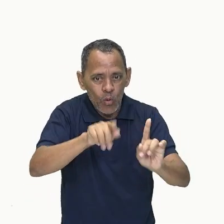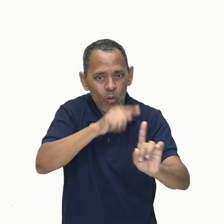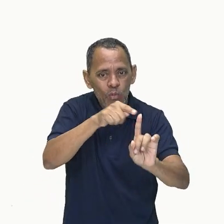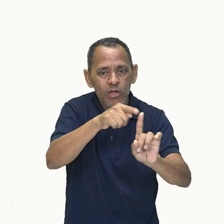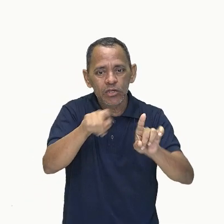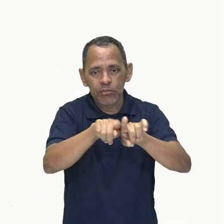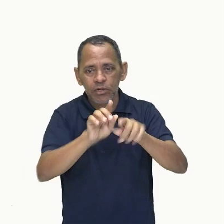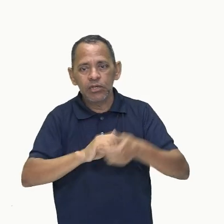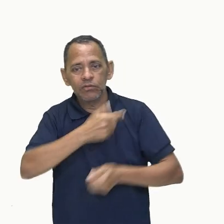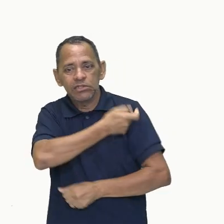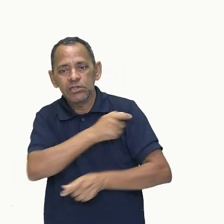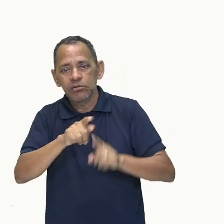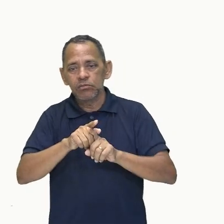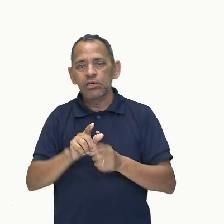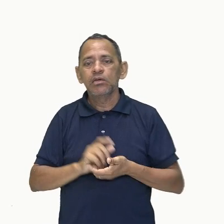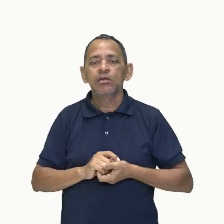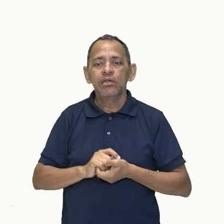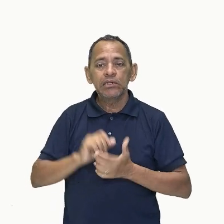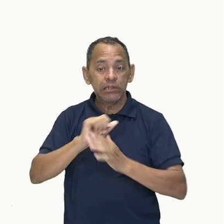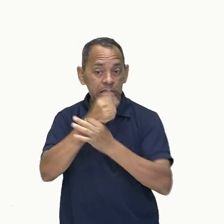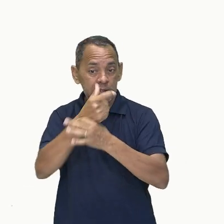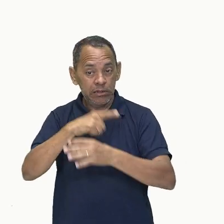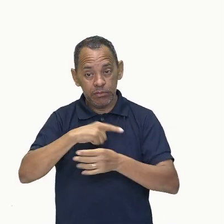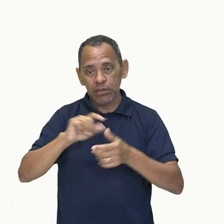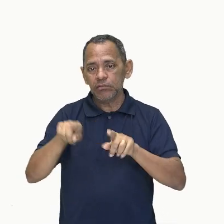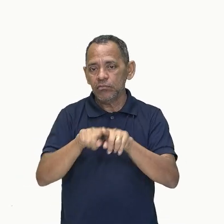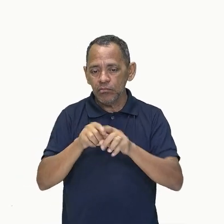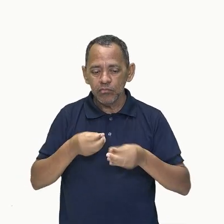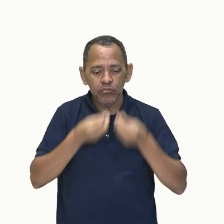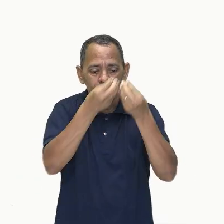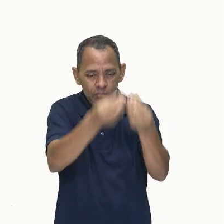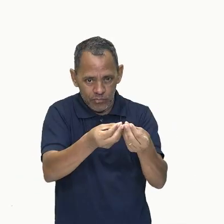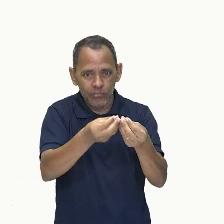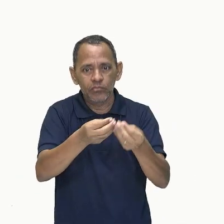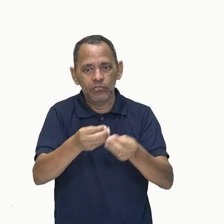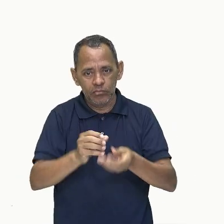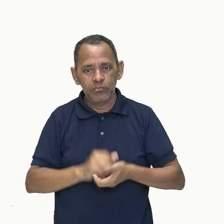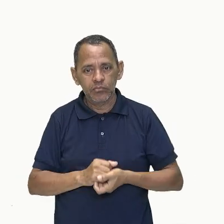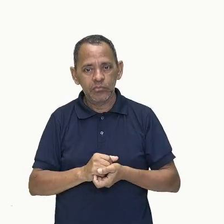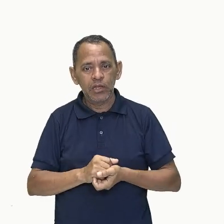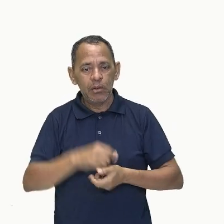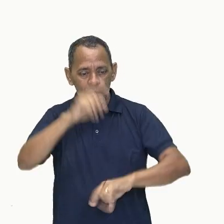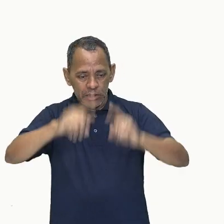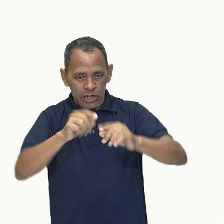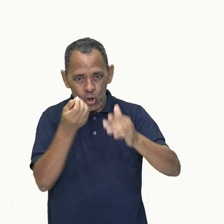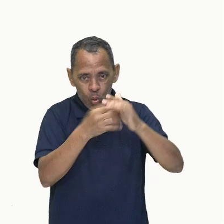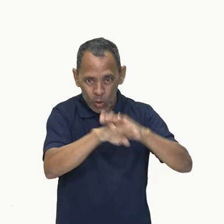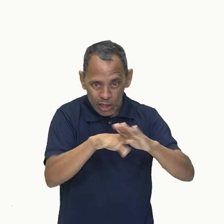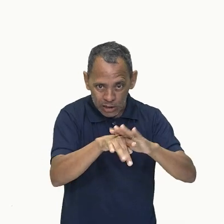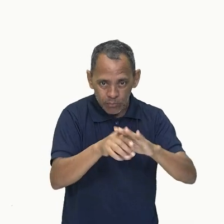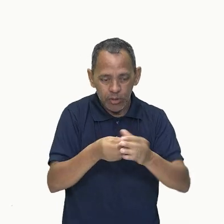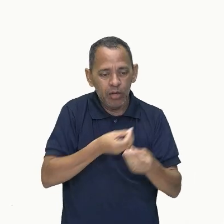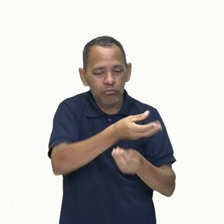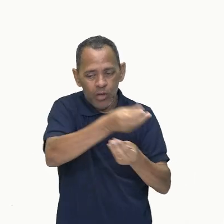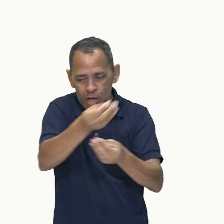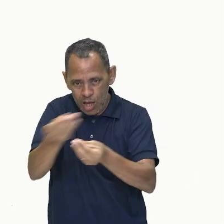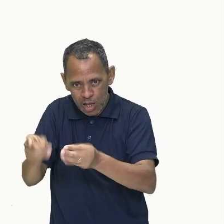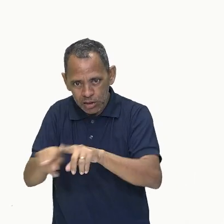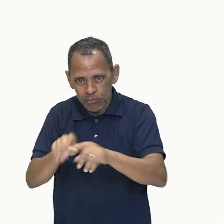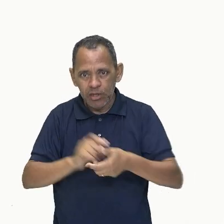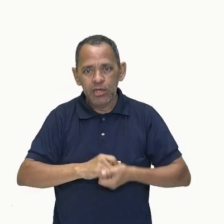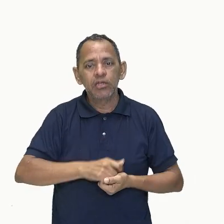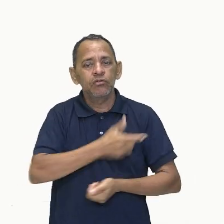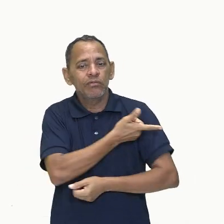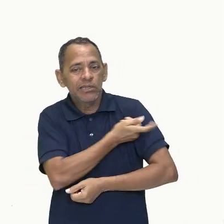Também garantiu aí o suprimento, passou aí a garantir estoques e distribuição de imunobiológicos, ou seja,